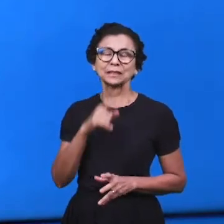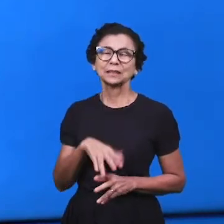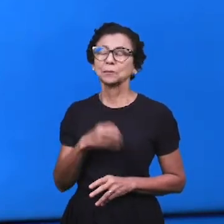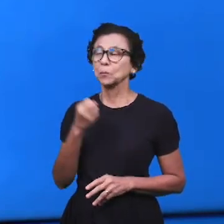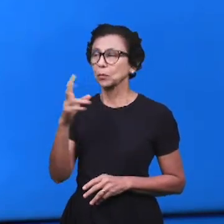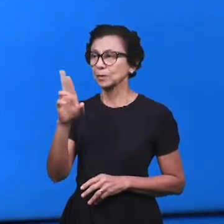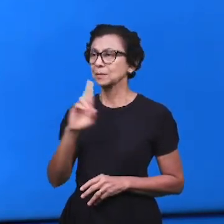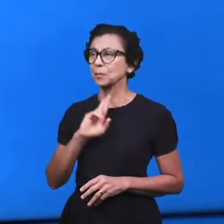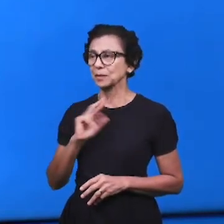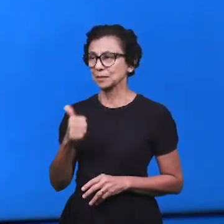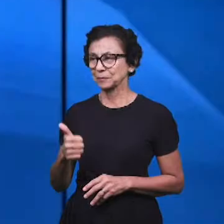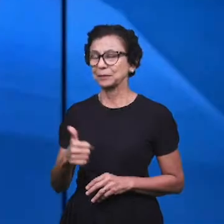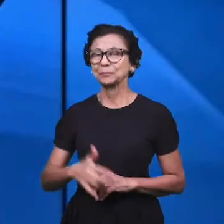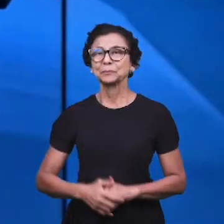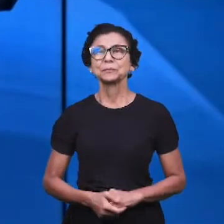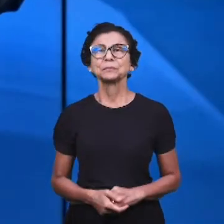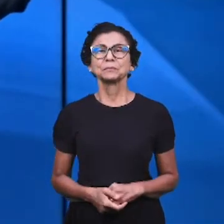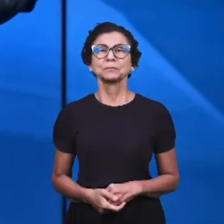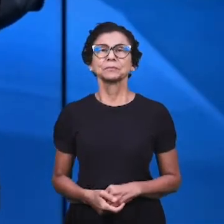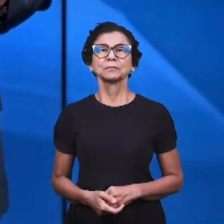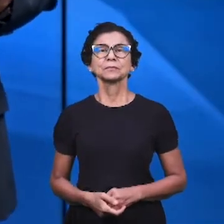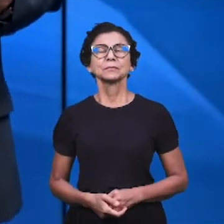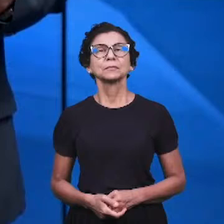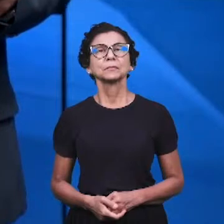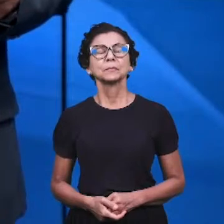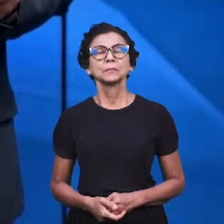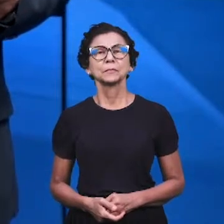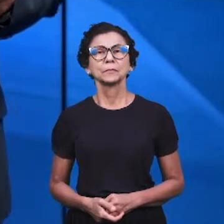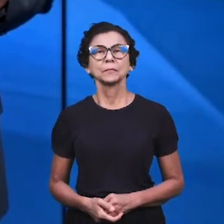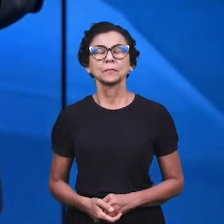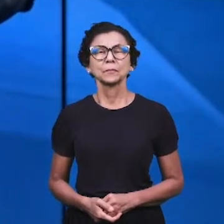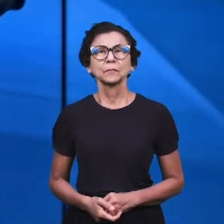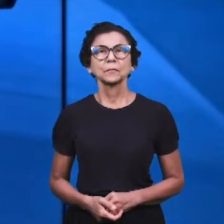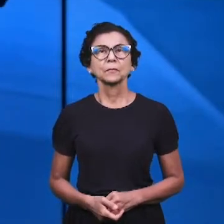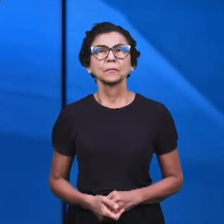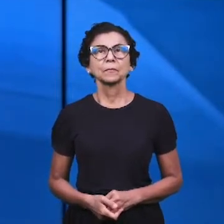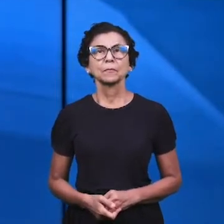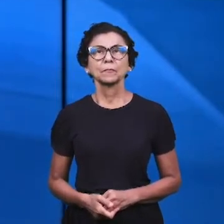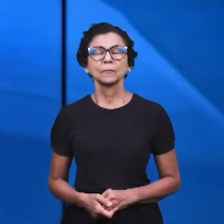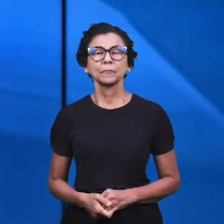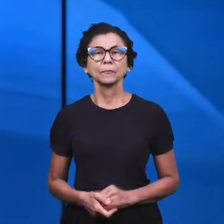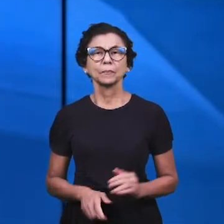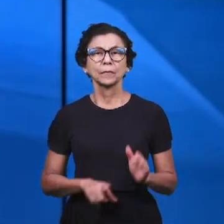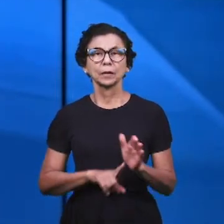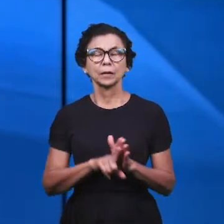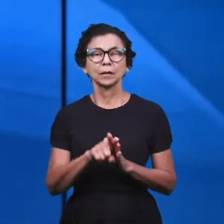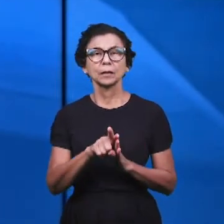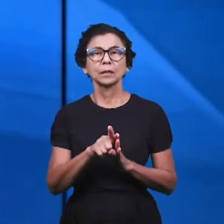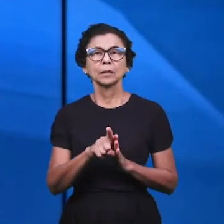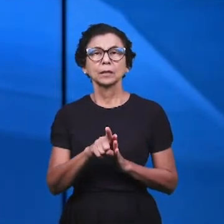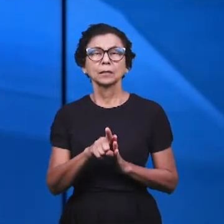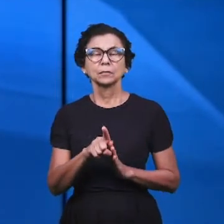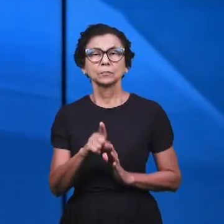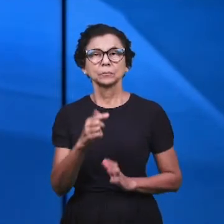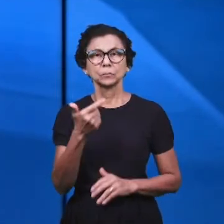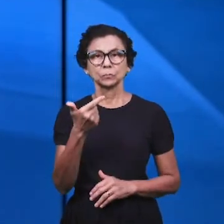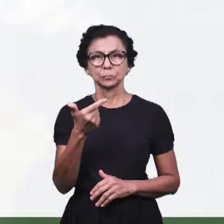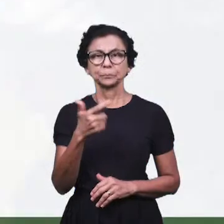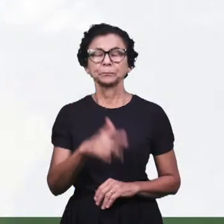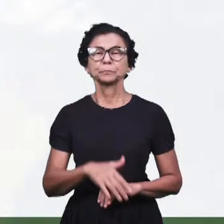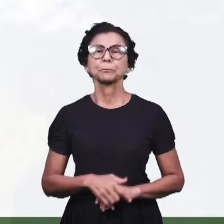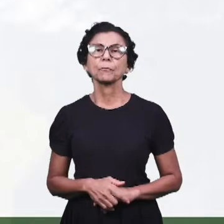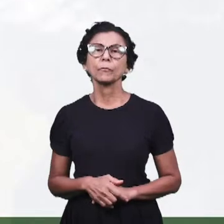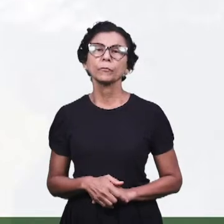sua resposta. Amém. Vamos então, irmãos, à segunda pergunta agora. E a nossa segunda pergunta, ela diz assim: